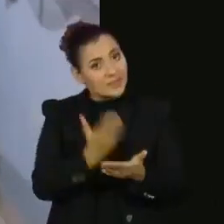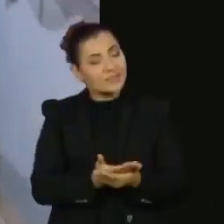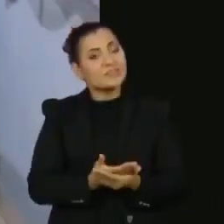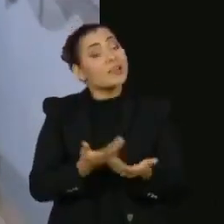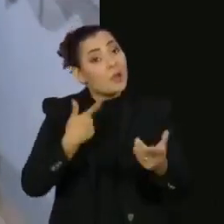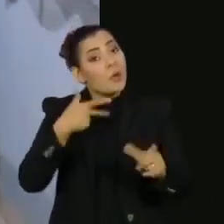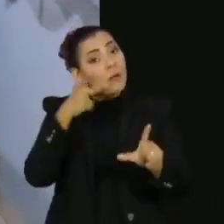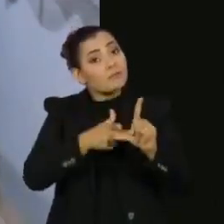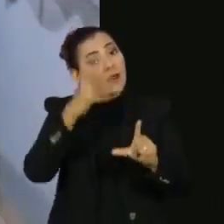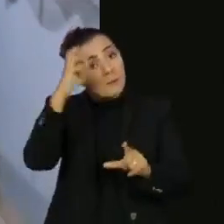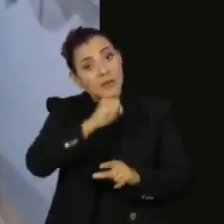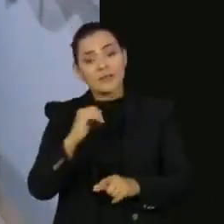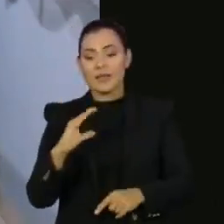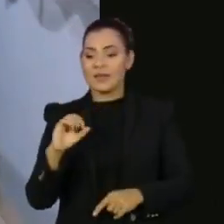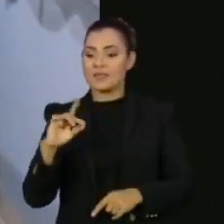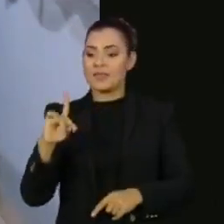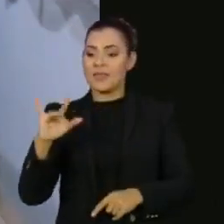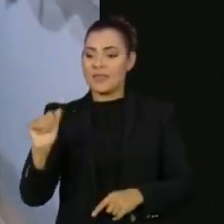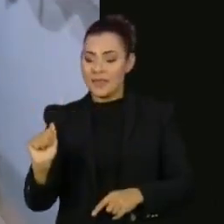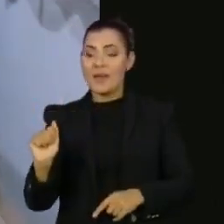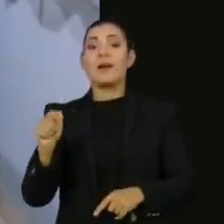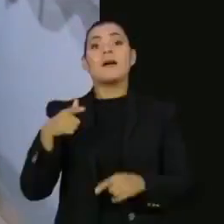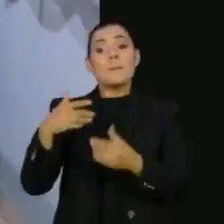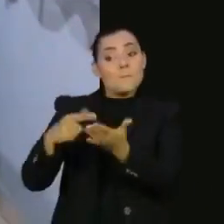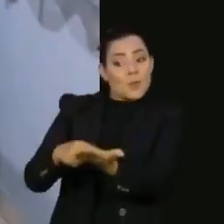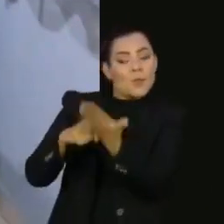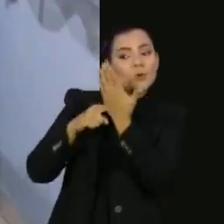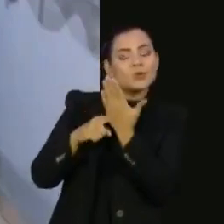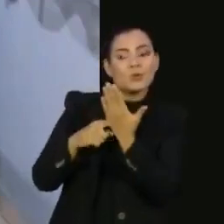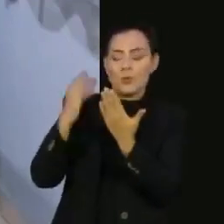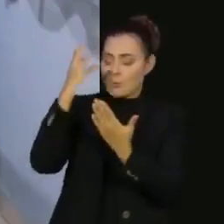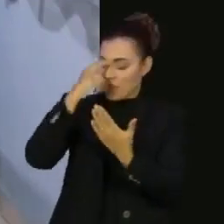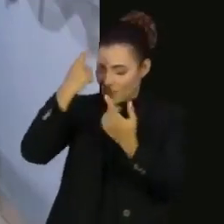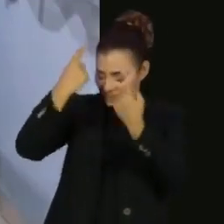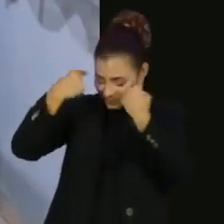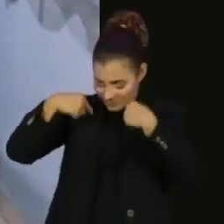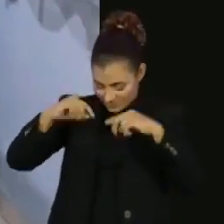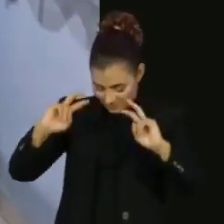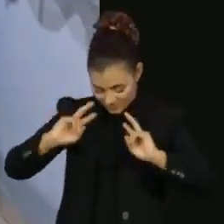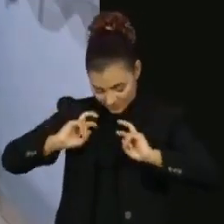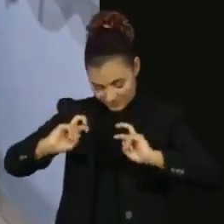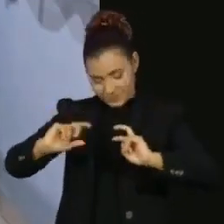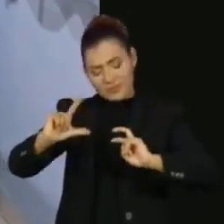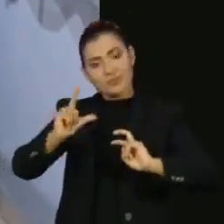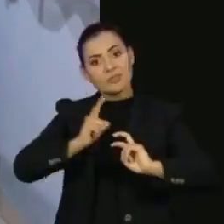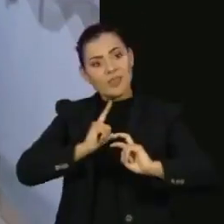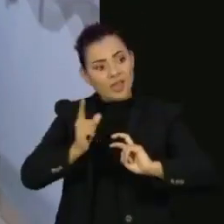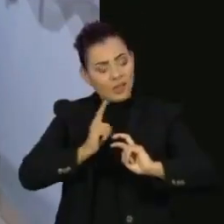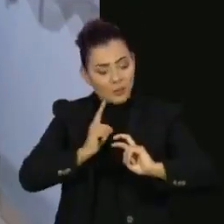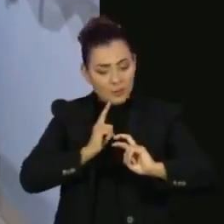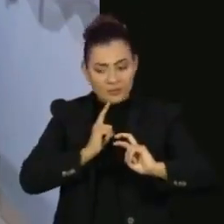comecei a aprender com o Candeia. O Candeia me mostrou uma beleza que eu não sabia que eu tinha.